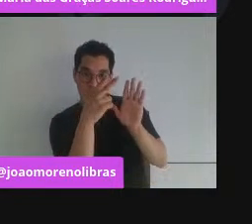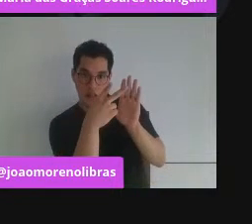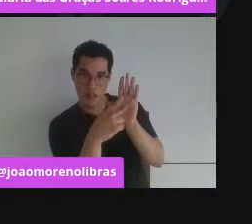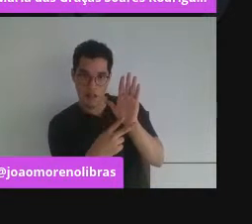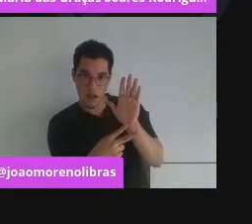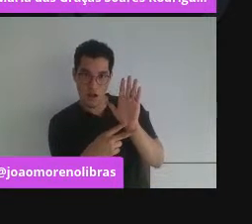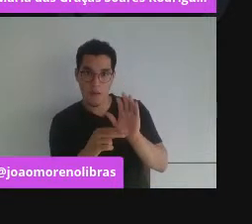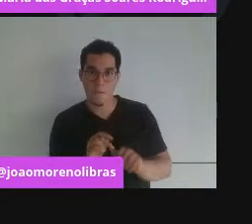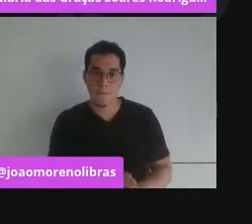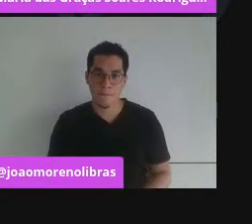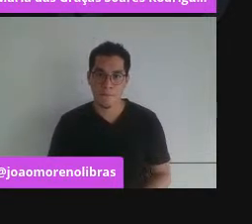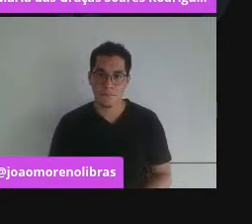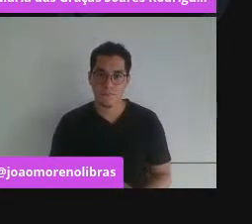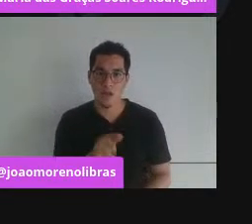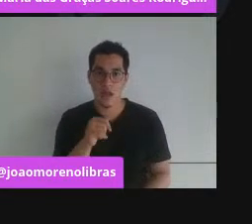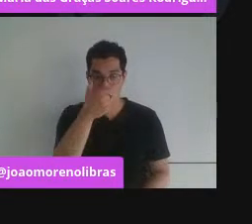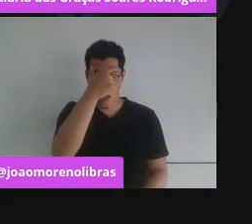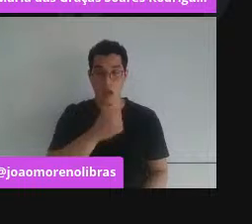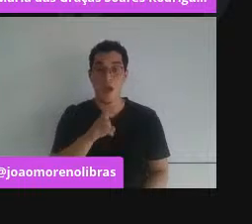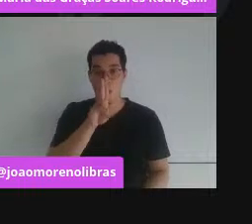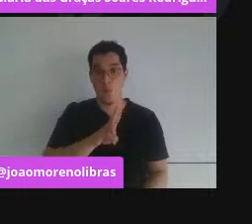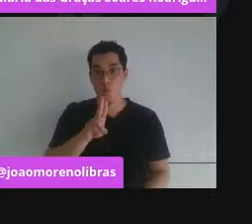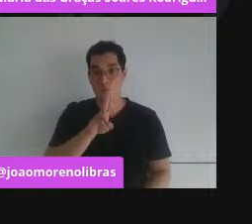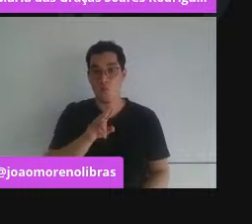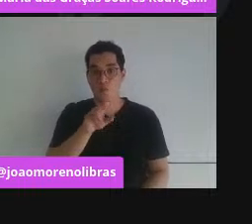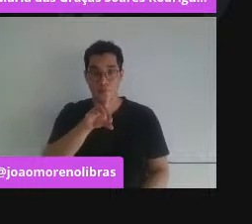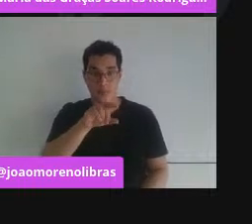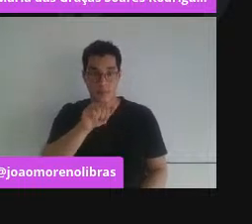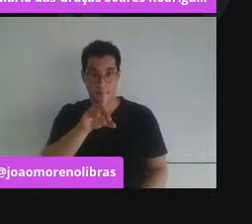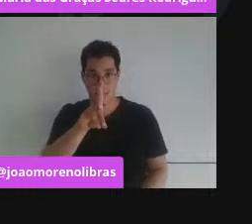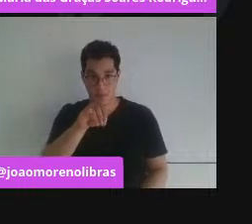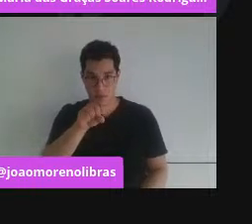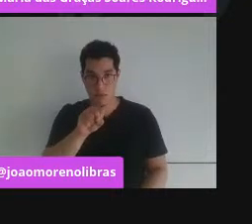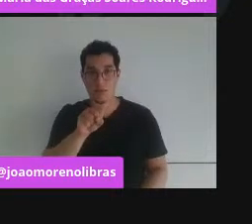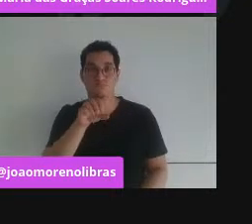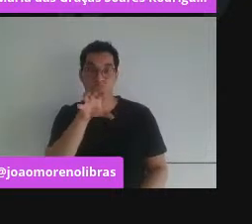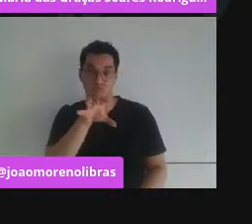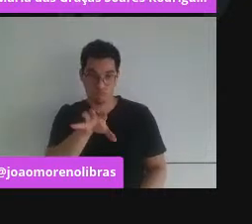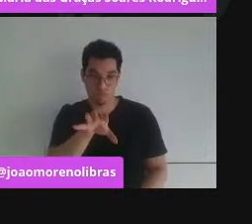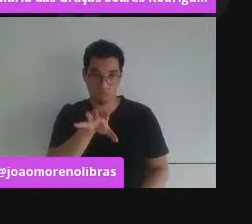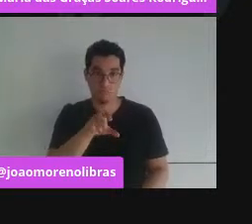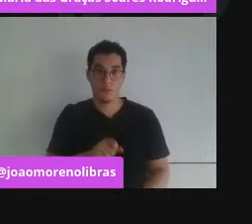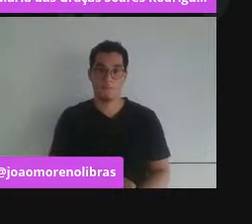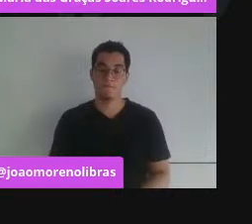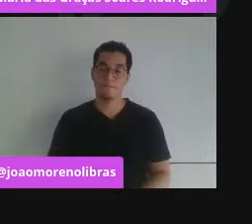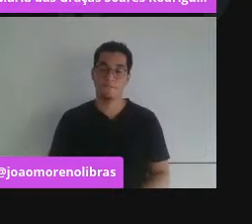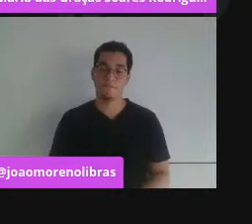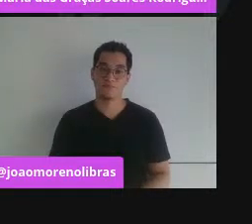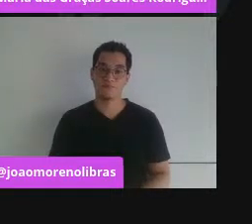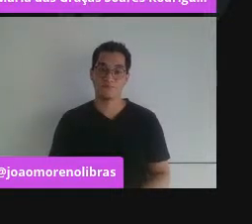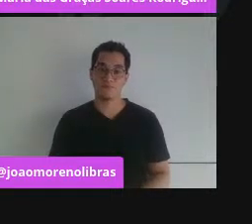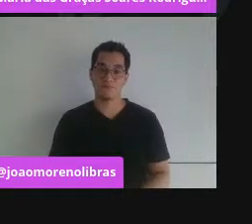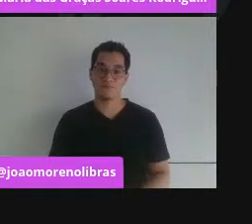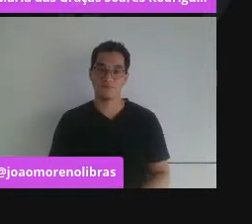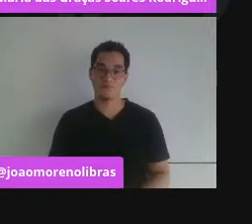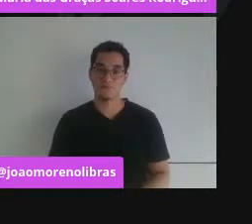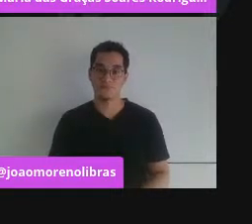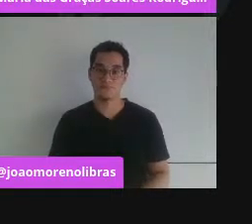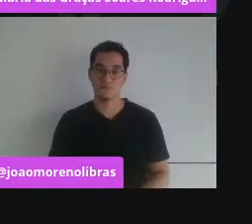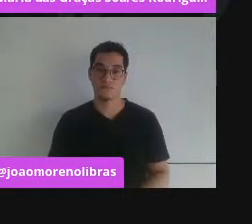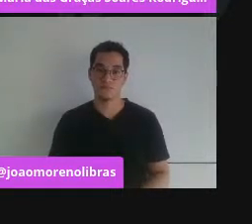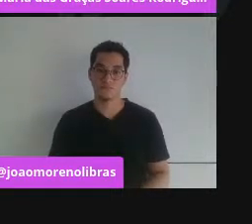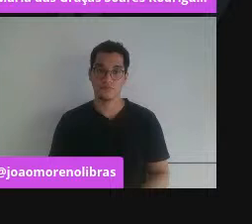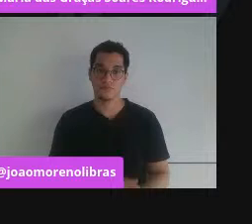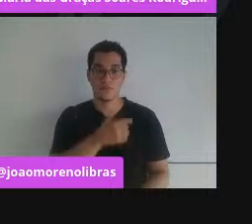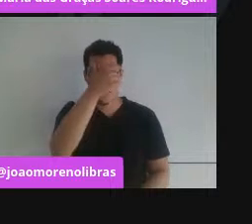vou trabalhar com esse tipo de dado, e ainda falo mais aí sobre eles um pouquinho. Os dados, o que eu